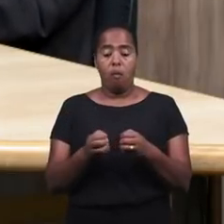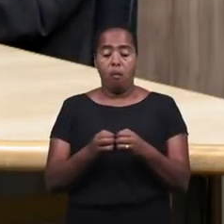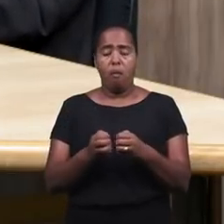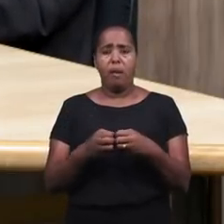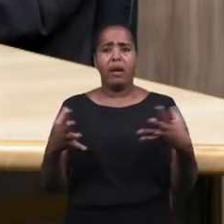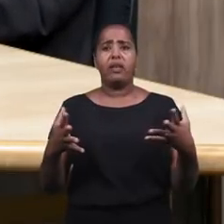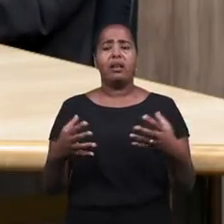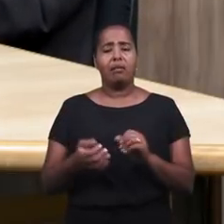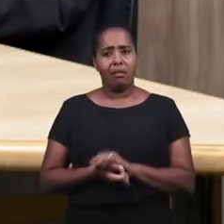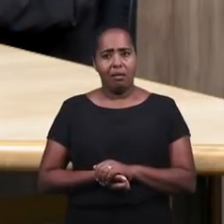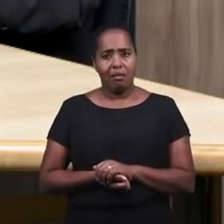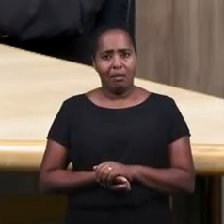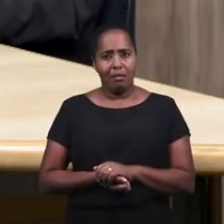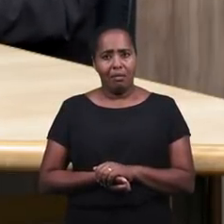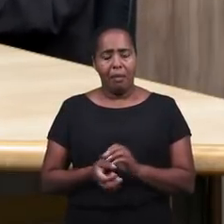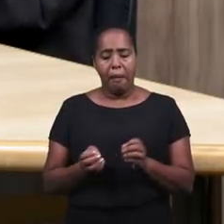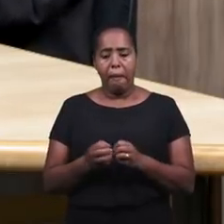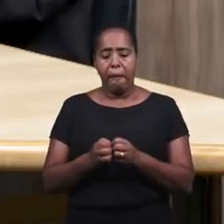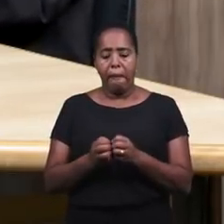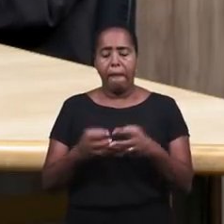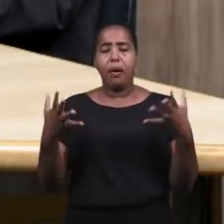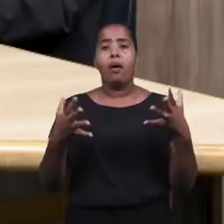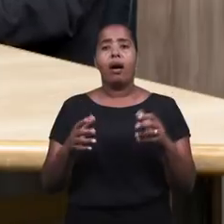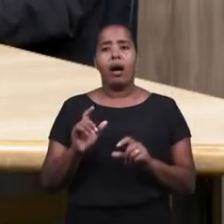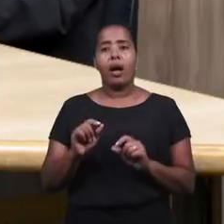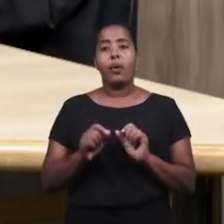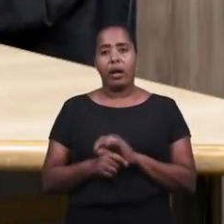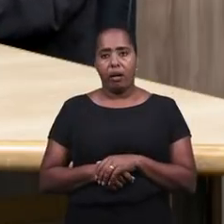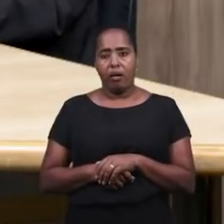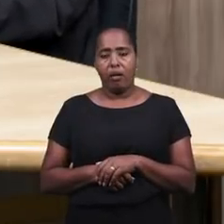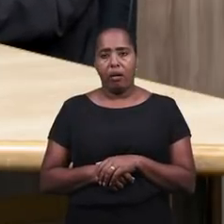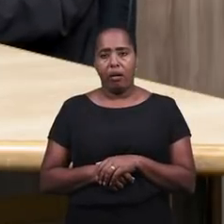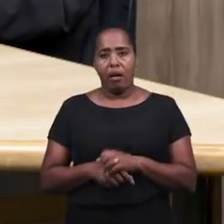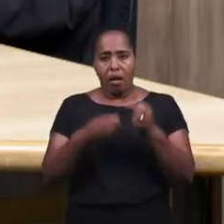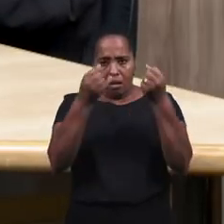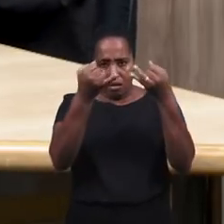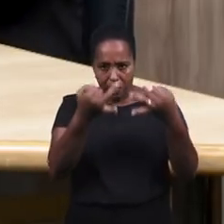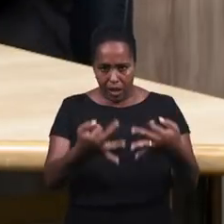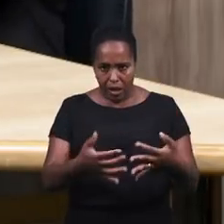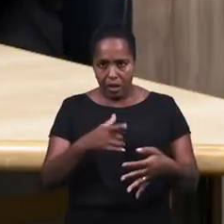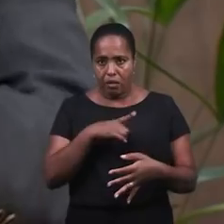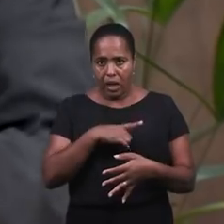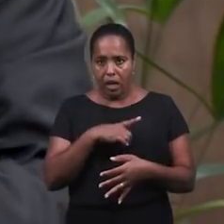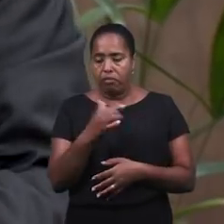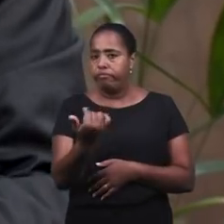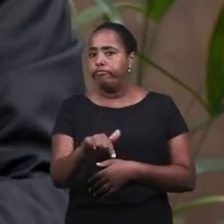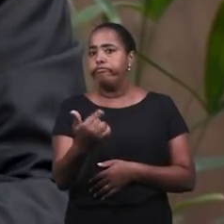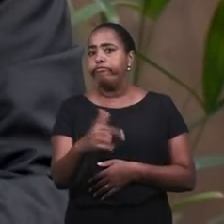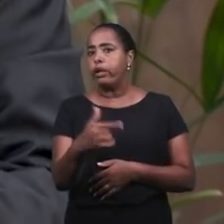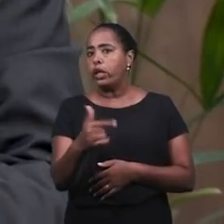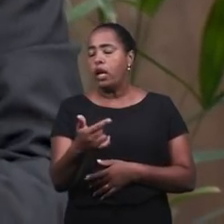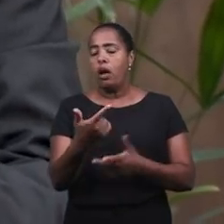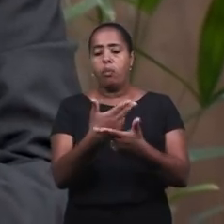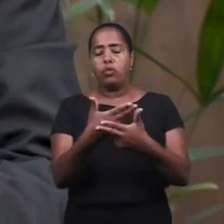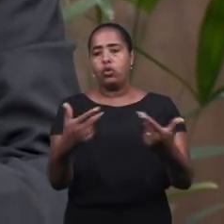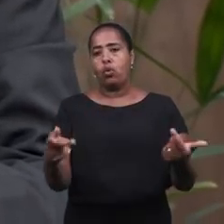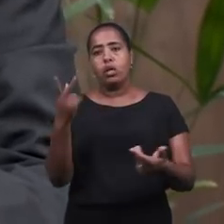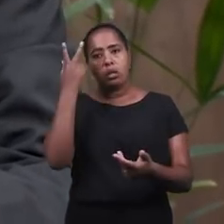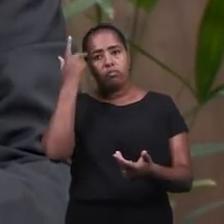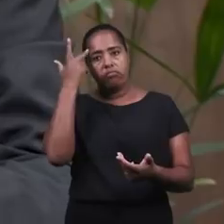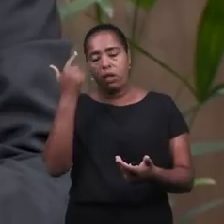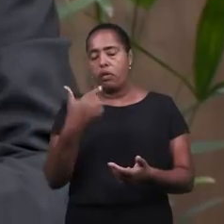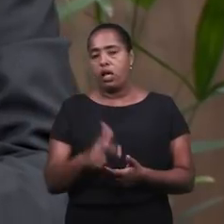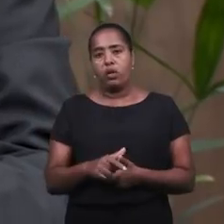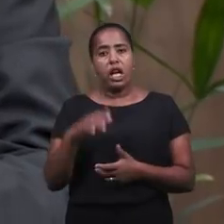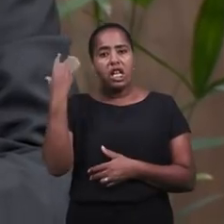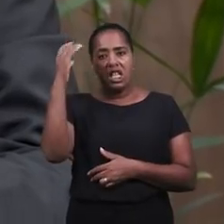maravilha. O que é uma maravilha? Milagre, maravilha. Maravilha é alguma coisa que não se explica por causas